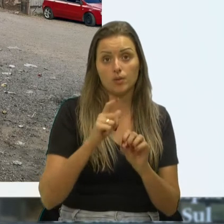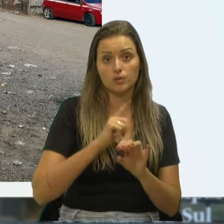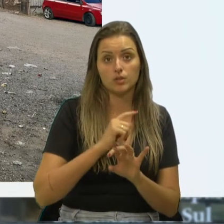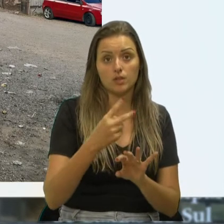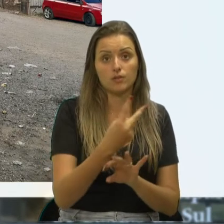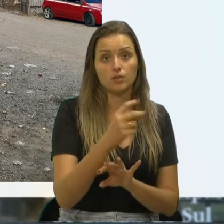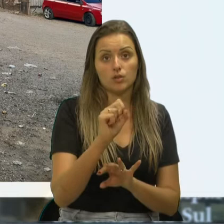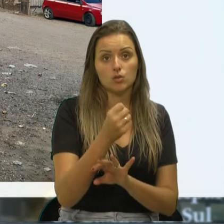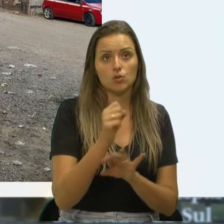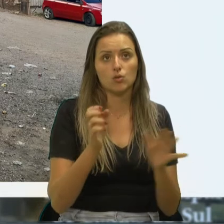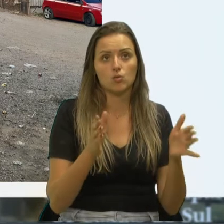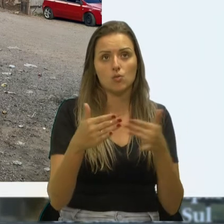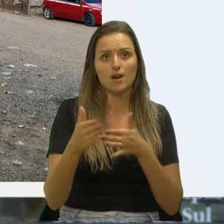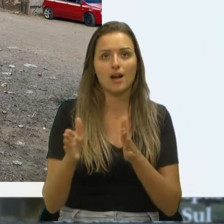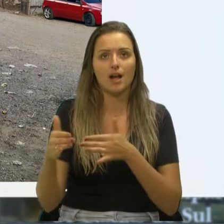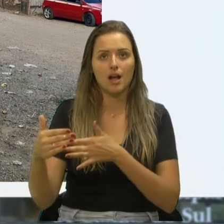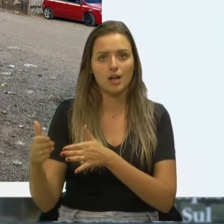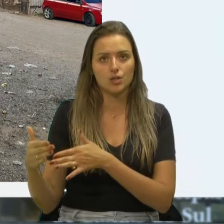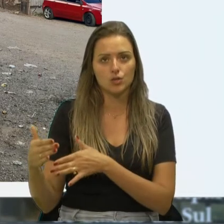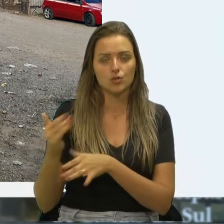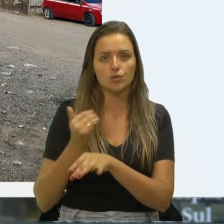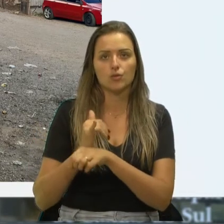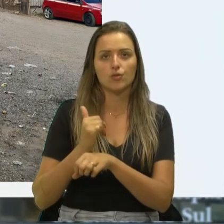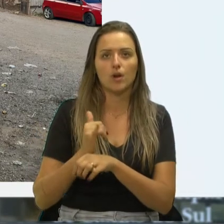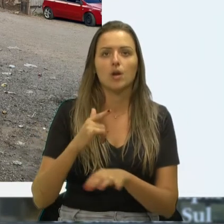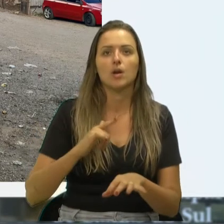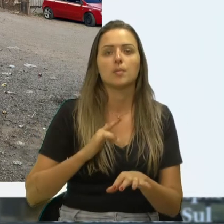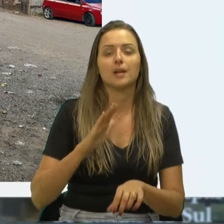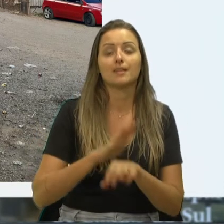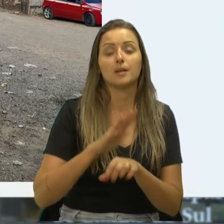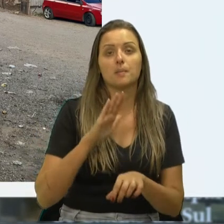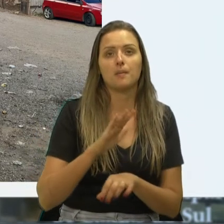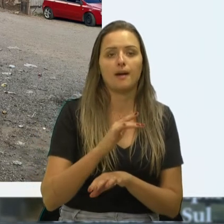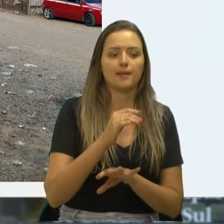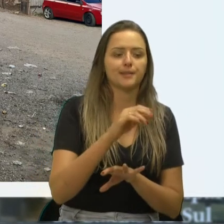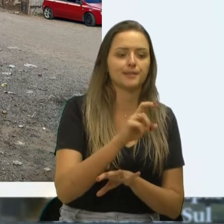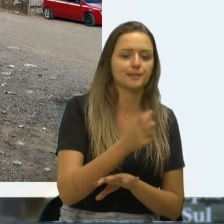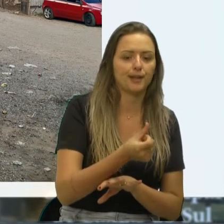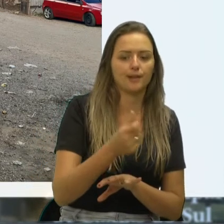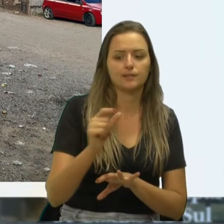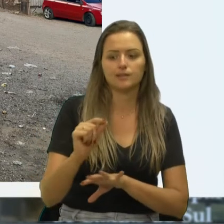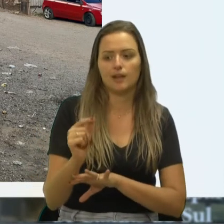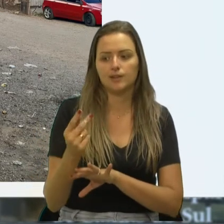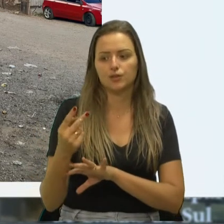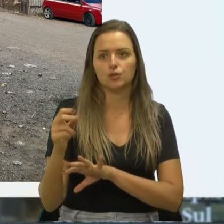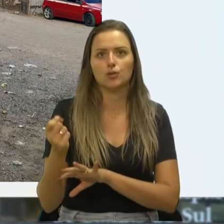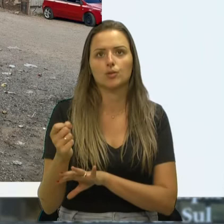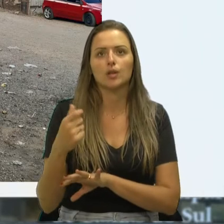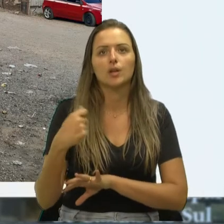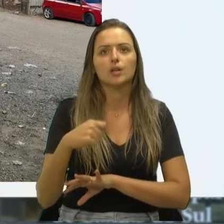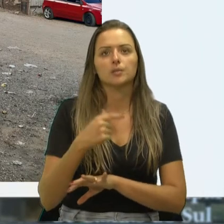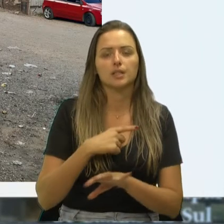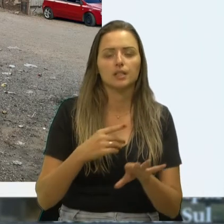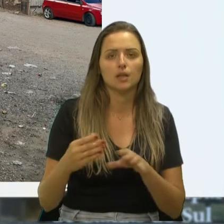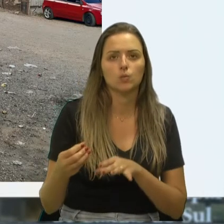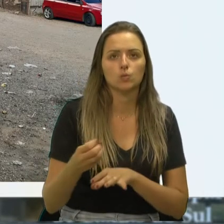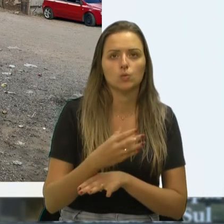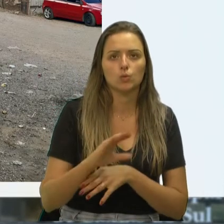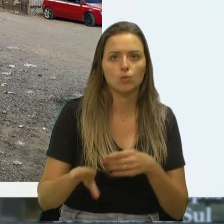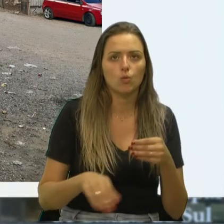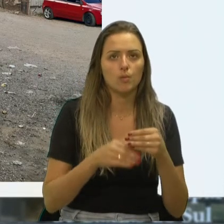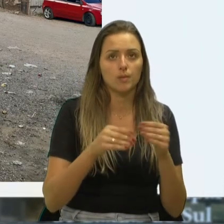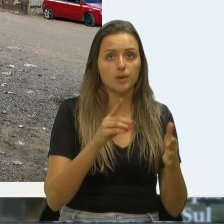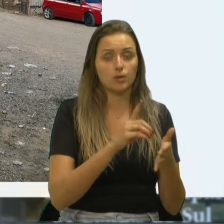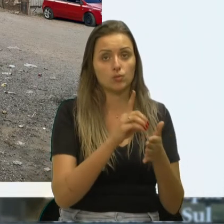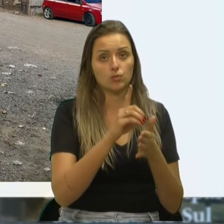28 caixas metálicas. Para poder ter mais 6 ou mais 10 ou mais 28 de novo, tem que ter um novo aditivo para eles